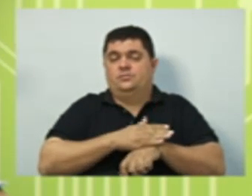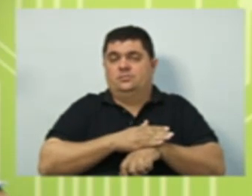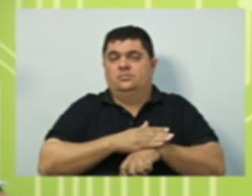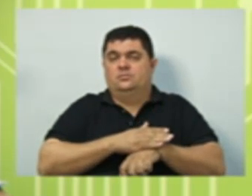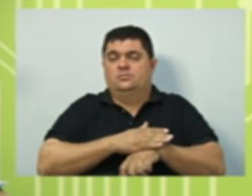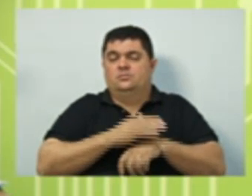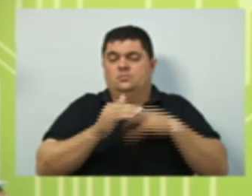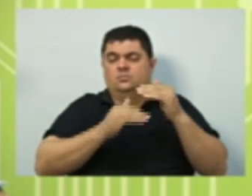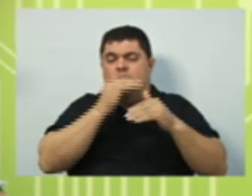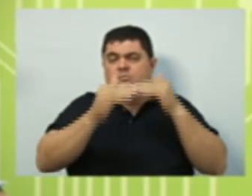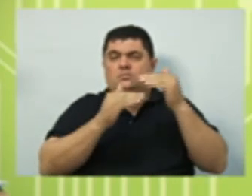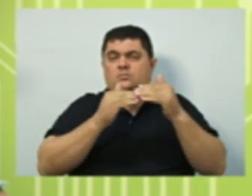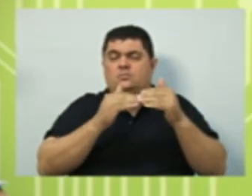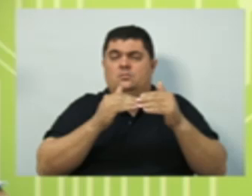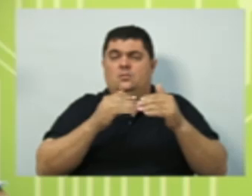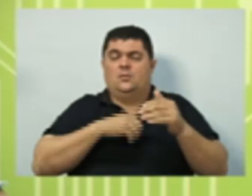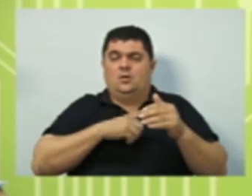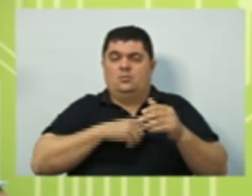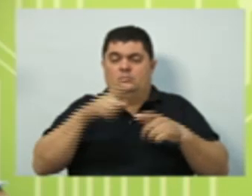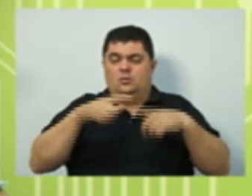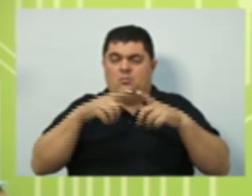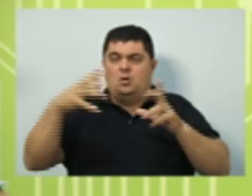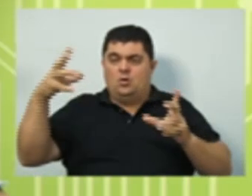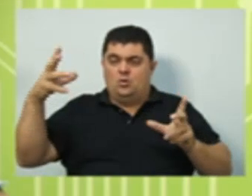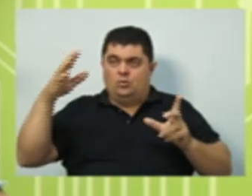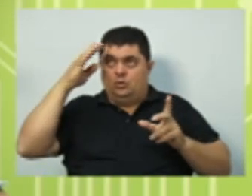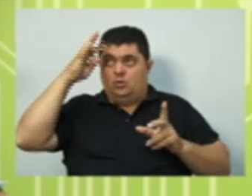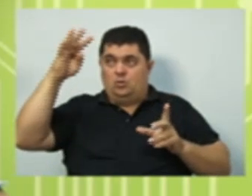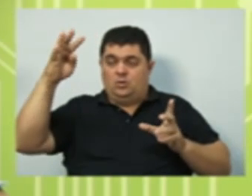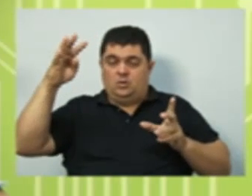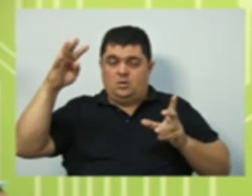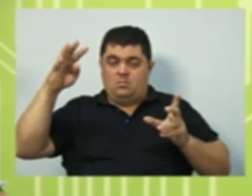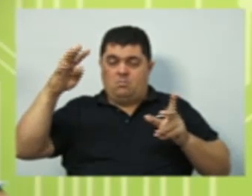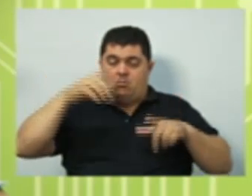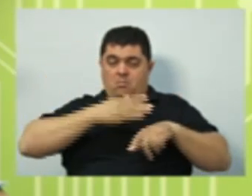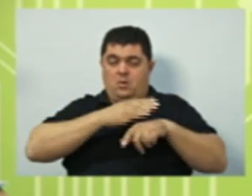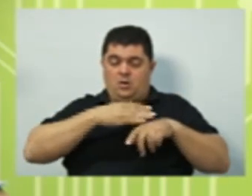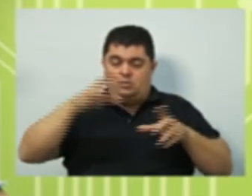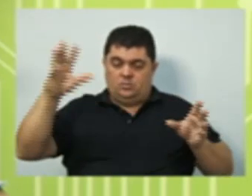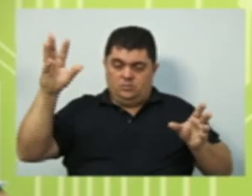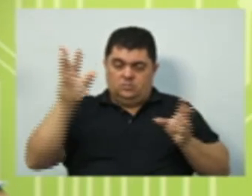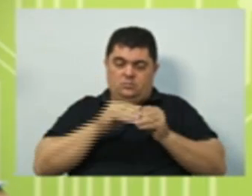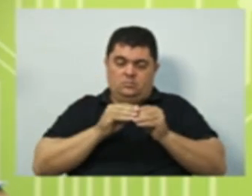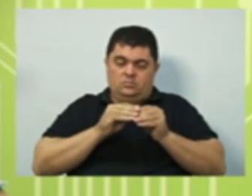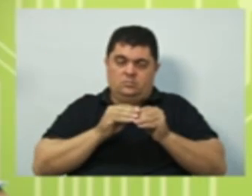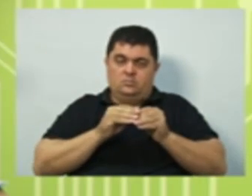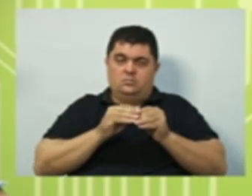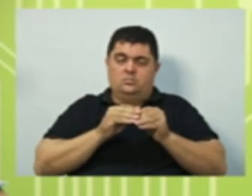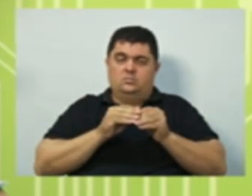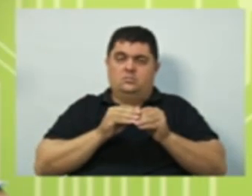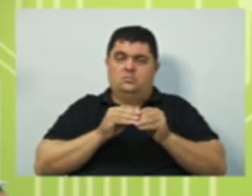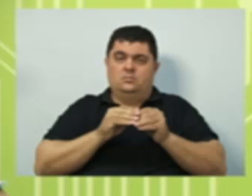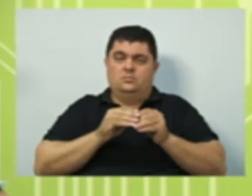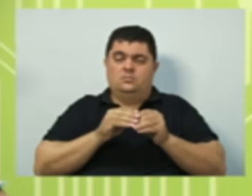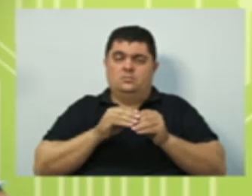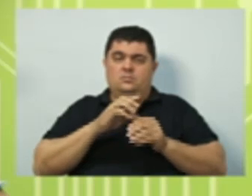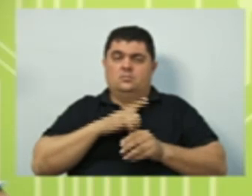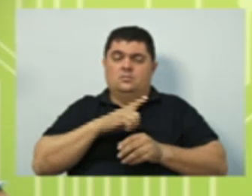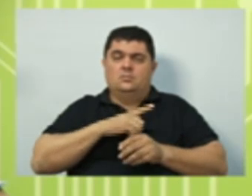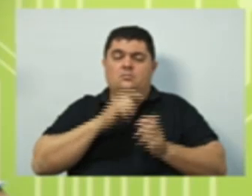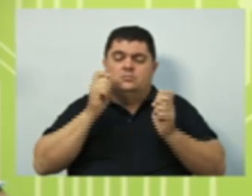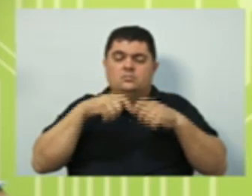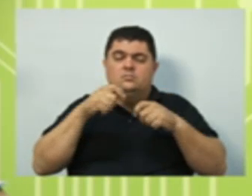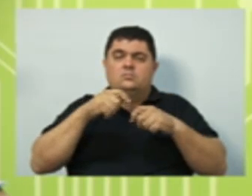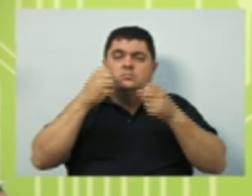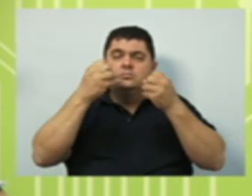também desenvolve. O trabalho une esses dois elementos, teoria e prática. Ao unir os dois elementos, então eu posso